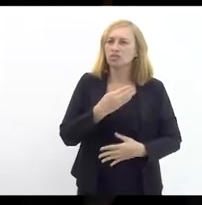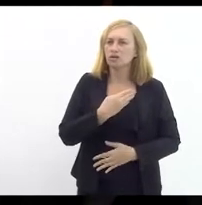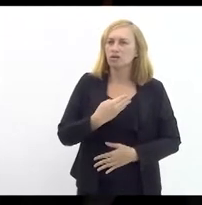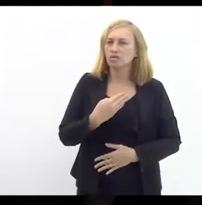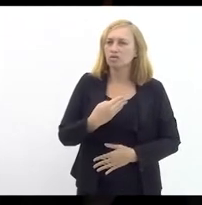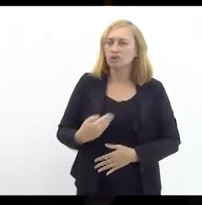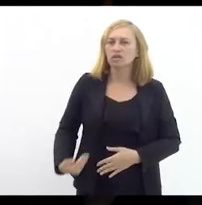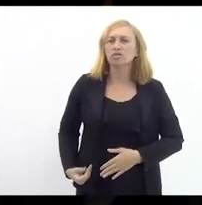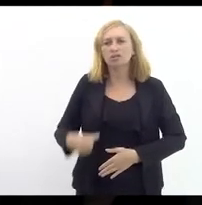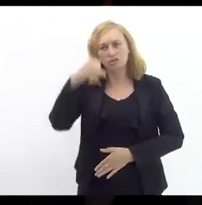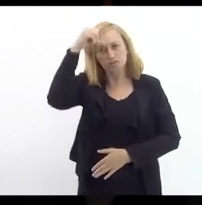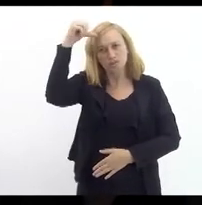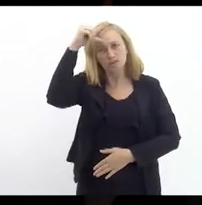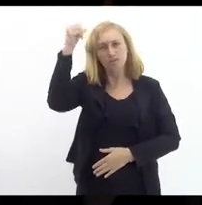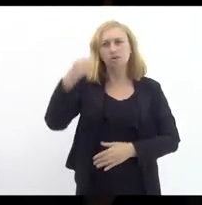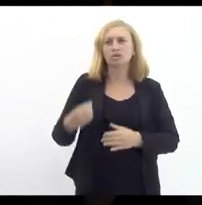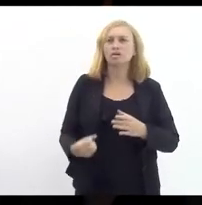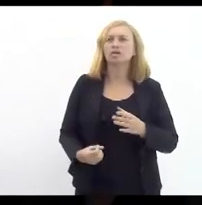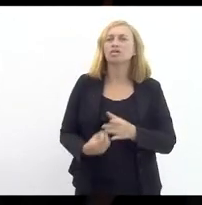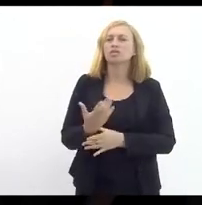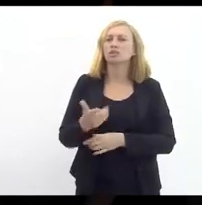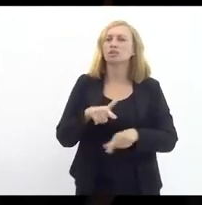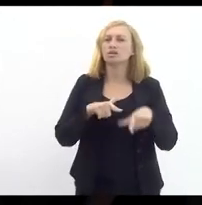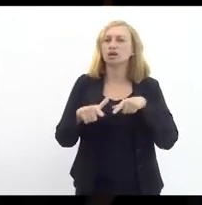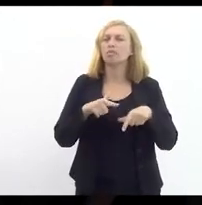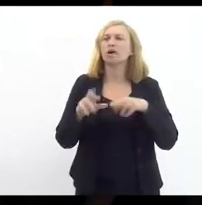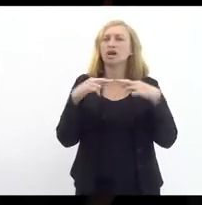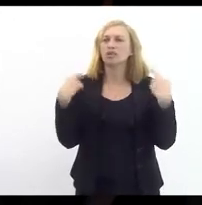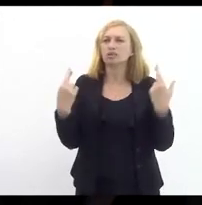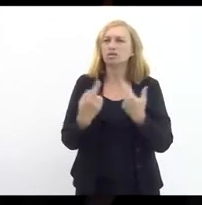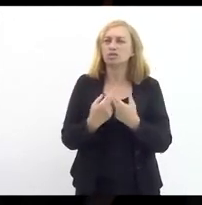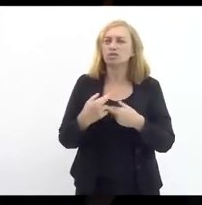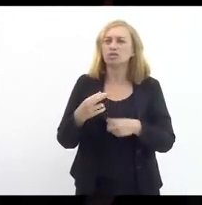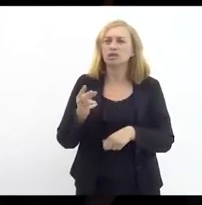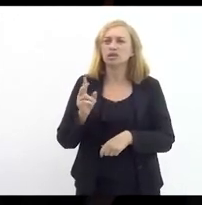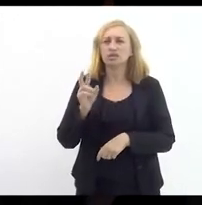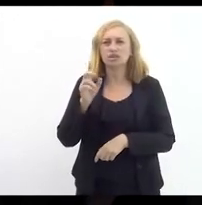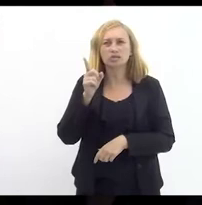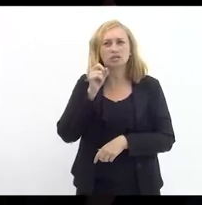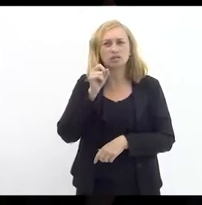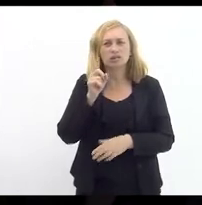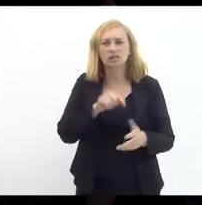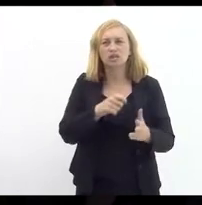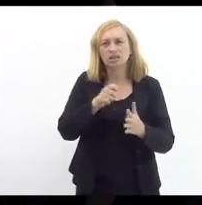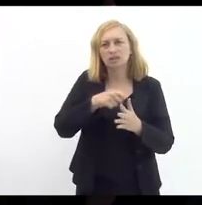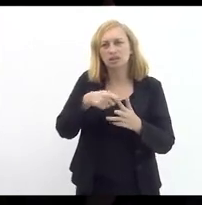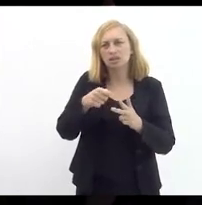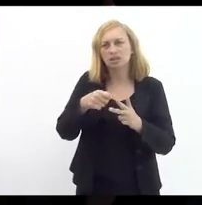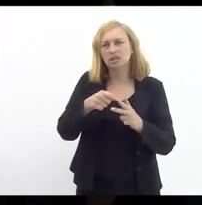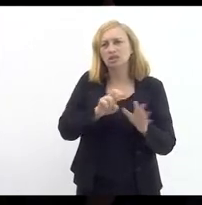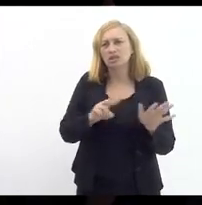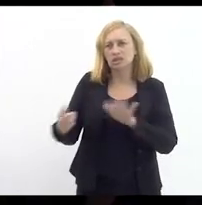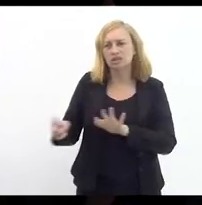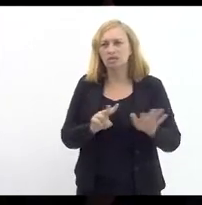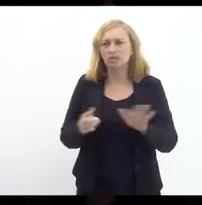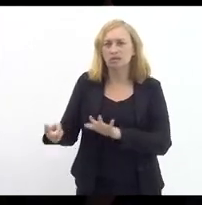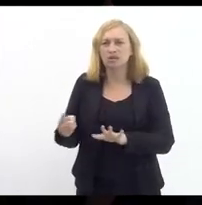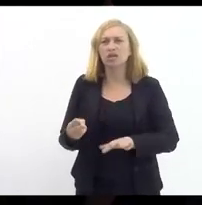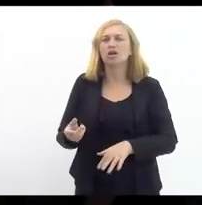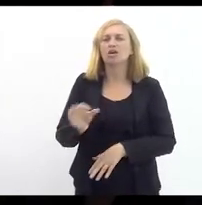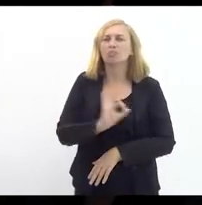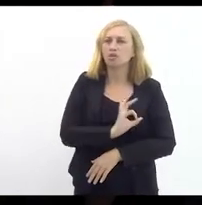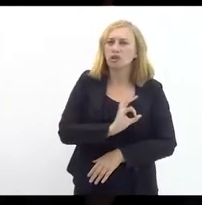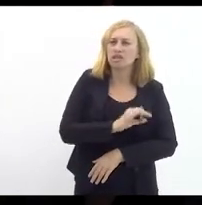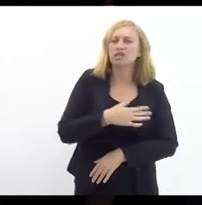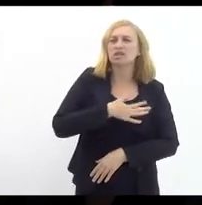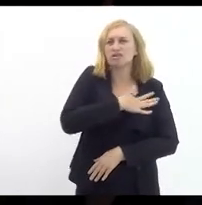realizando, criou uma força-tarefa, realizando reuniões periódicas, às vezes semanais, com a Polícia Civil, a Polícia Militar.